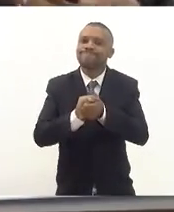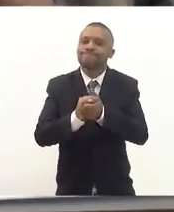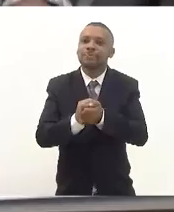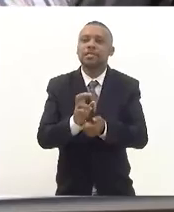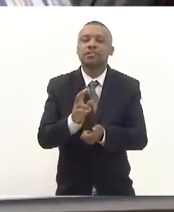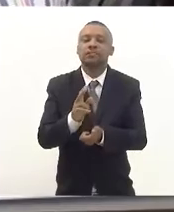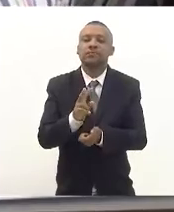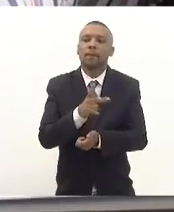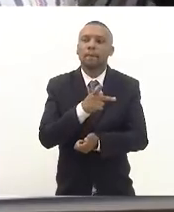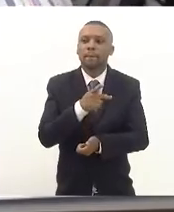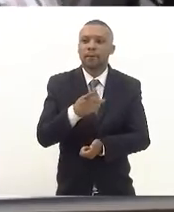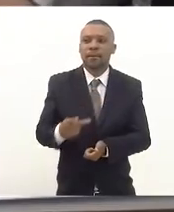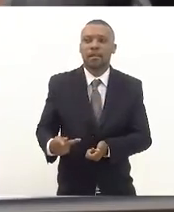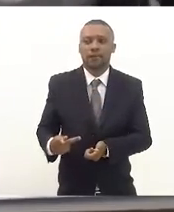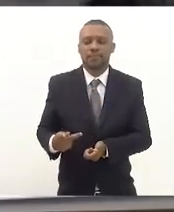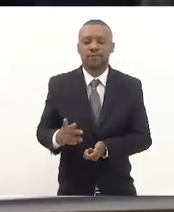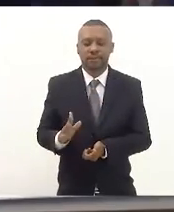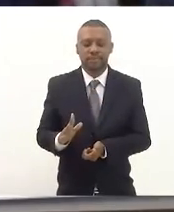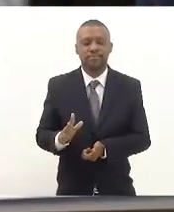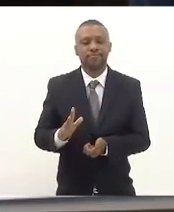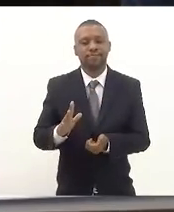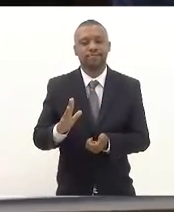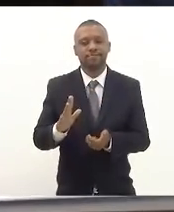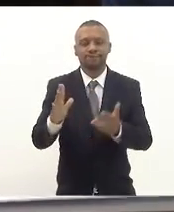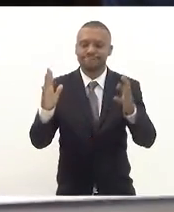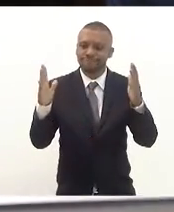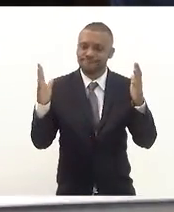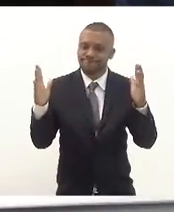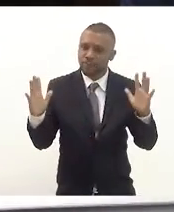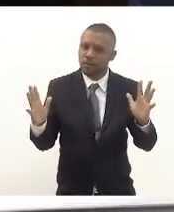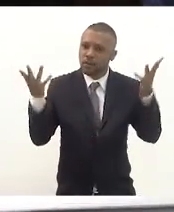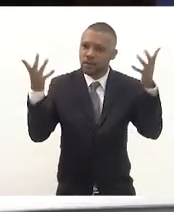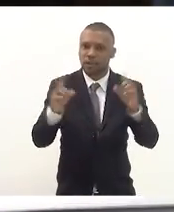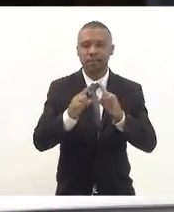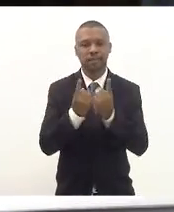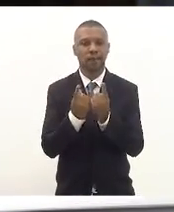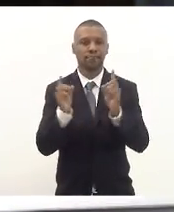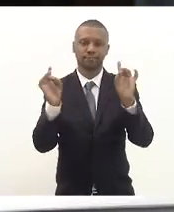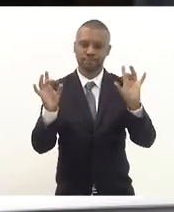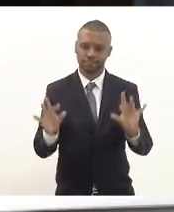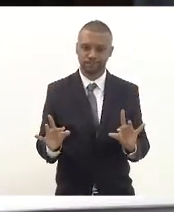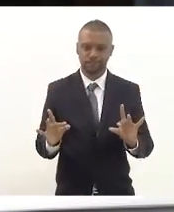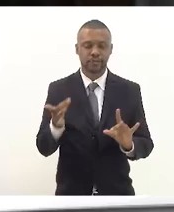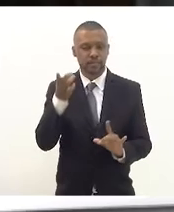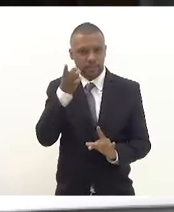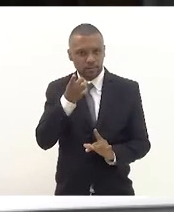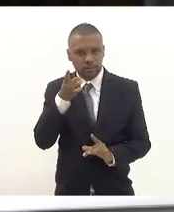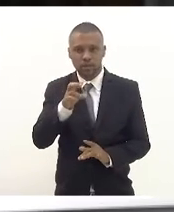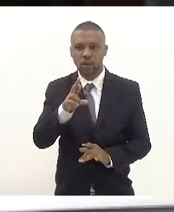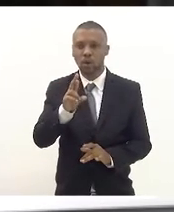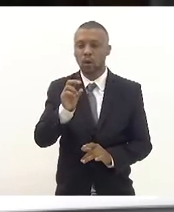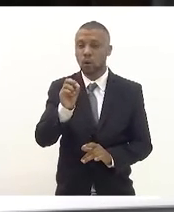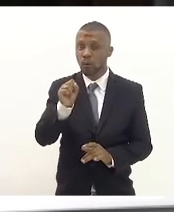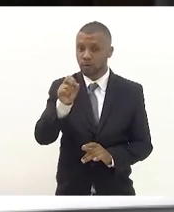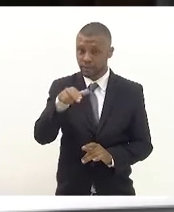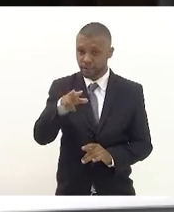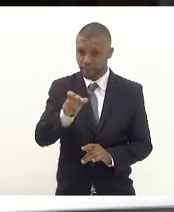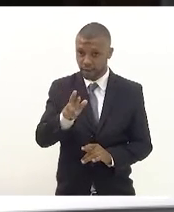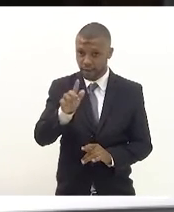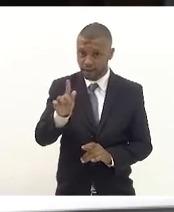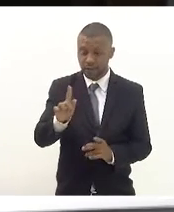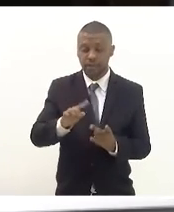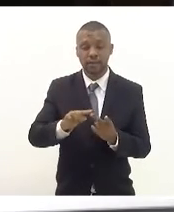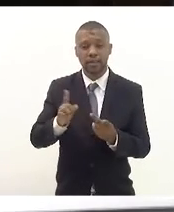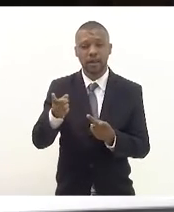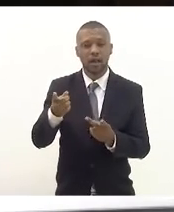e dessa Soledade Deputado rosenverg Reis Prefeito Wilson presidente da Câmara Municipal